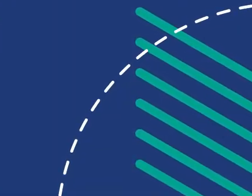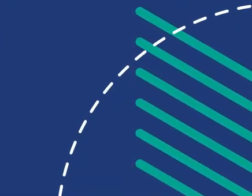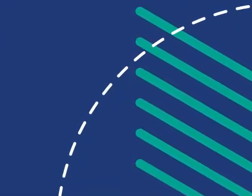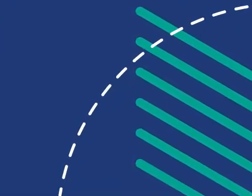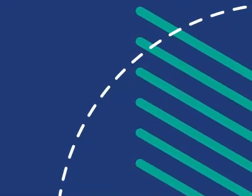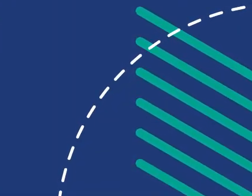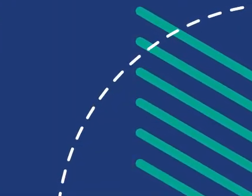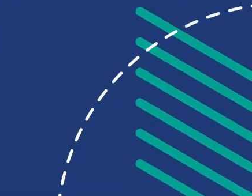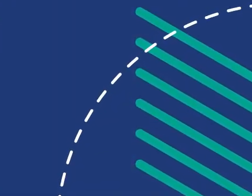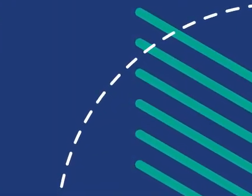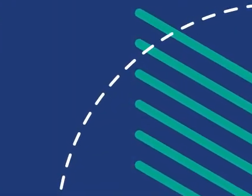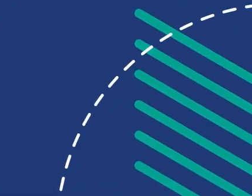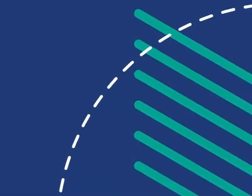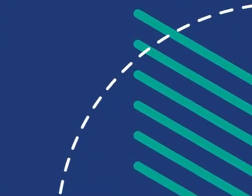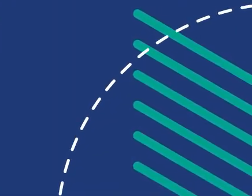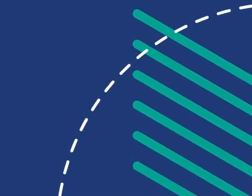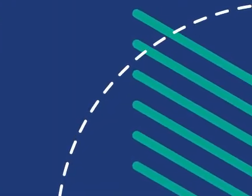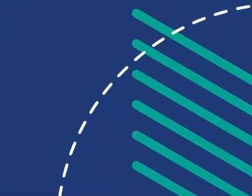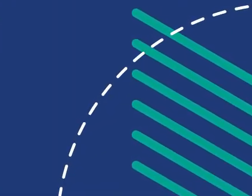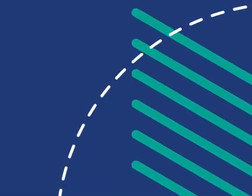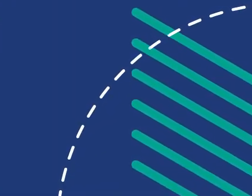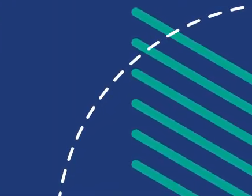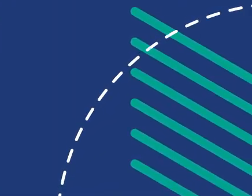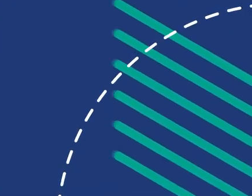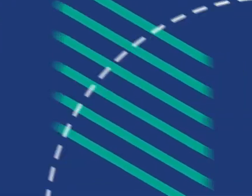Tchau